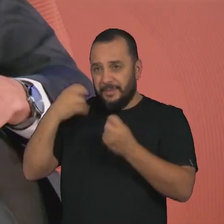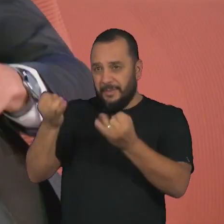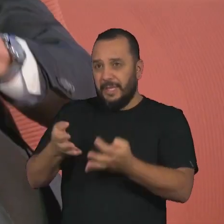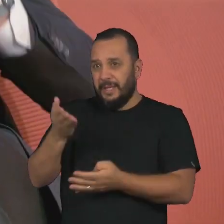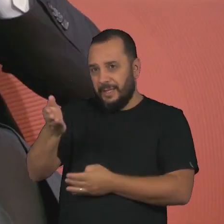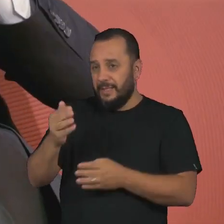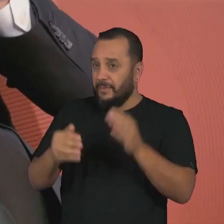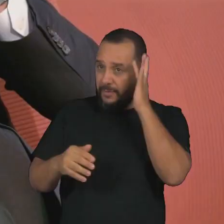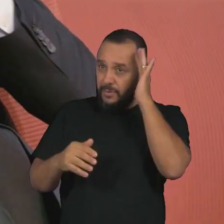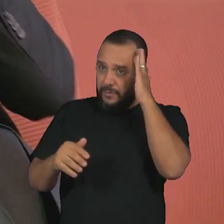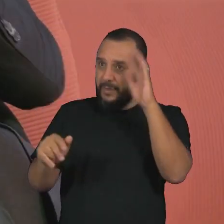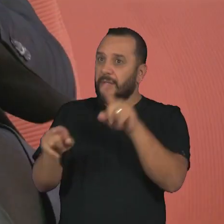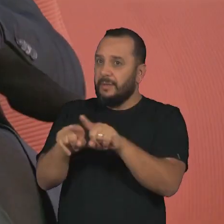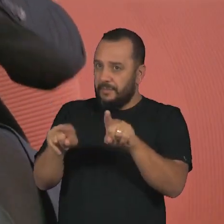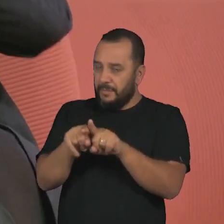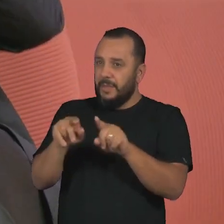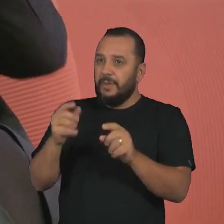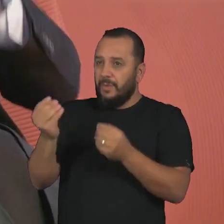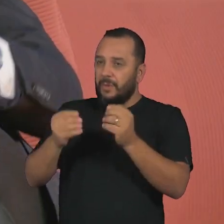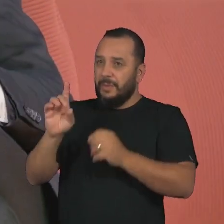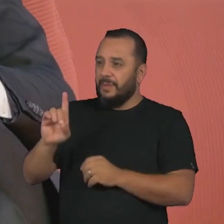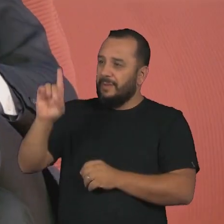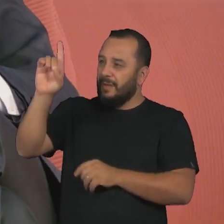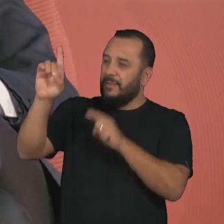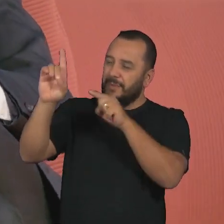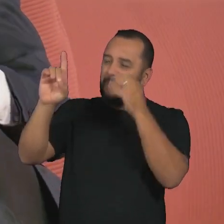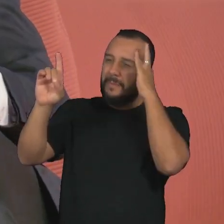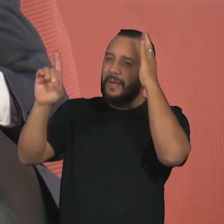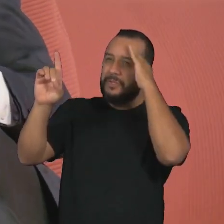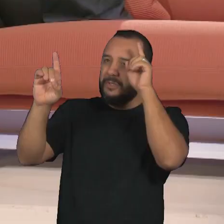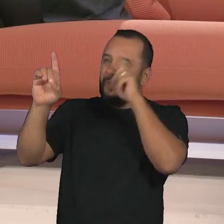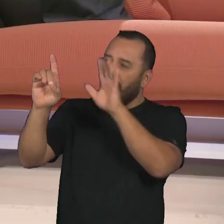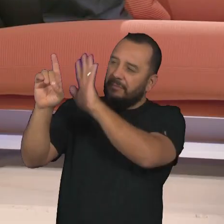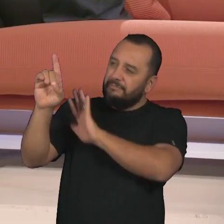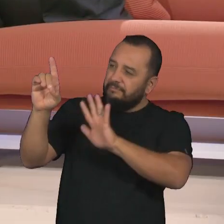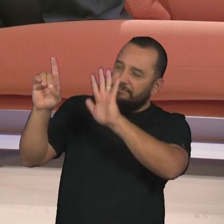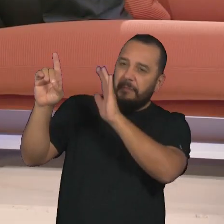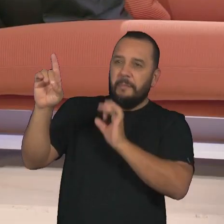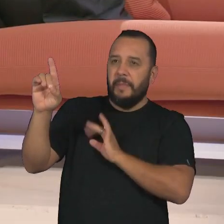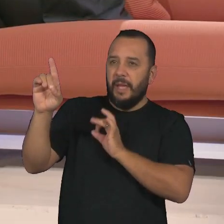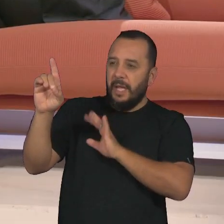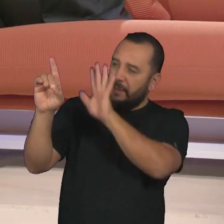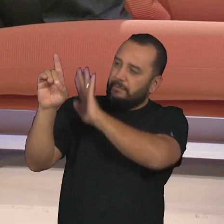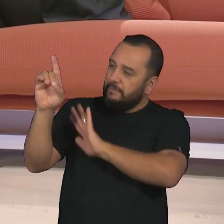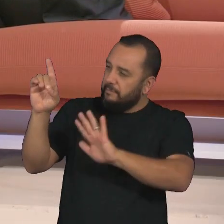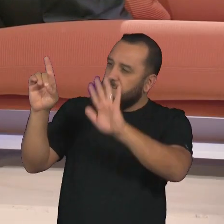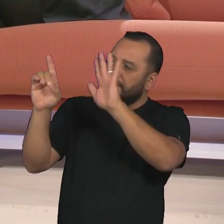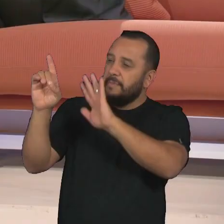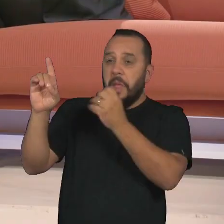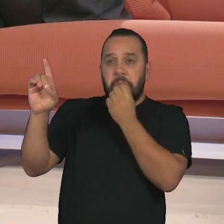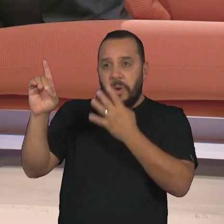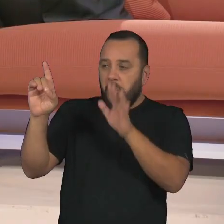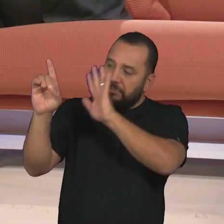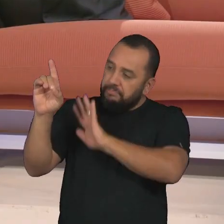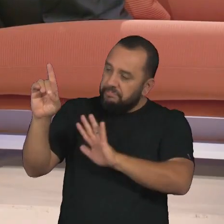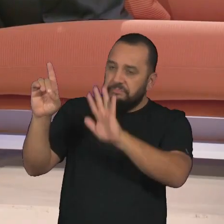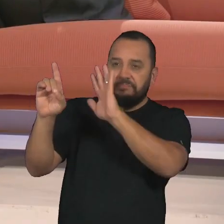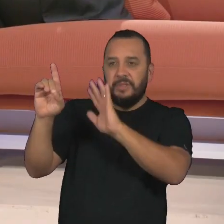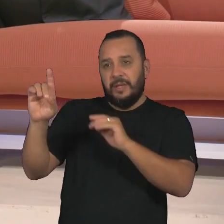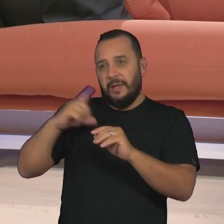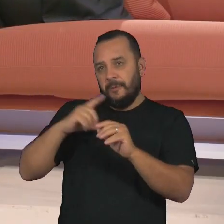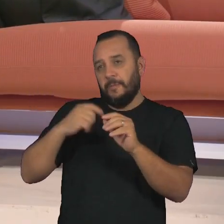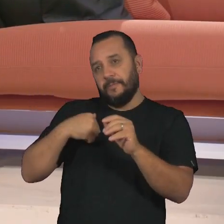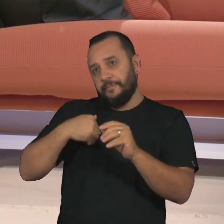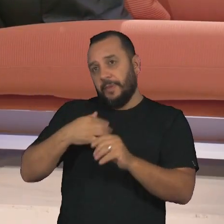filosofia também, a projeção. Deus é uma projeção de medos, às vezes, de coisas nossas, né? E a partir